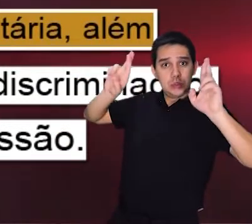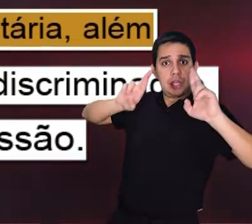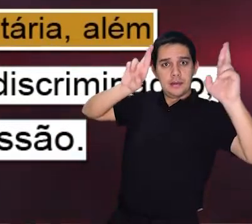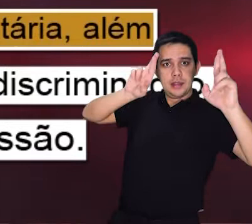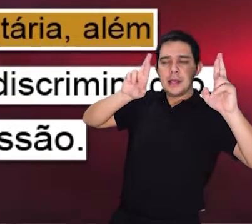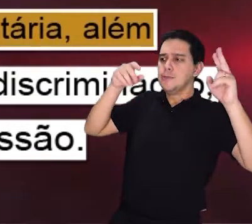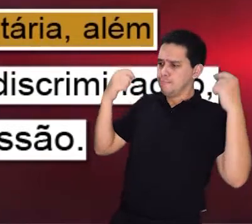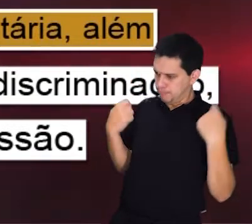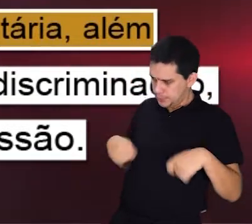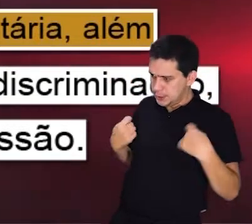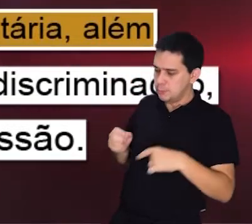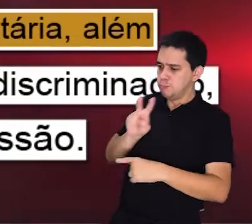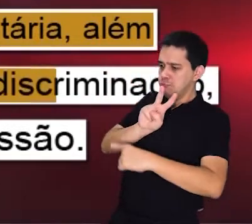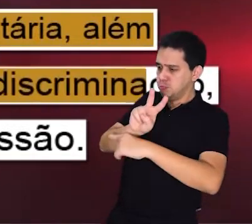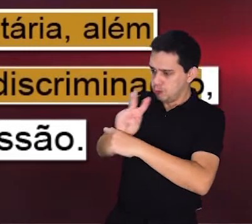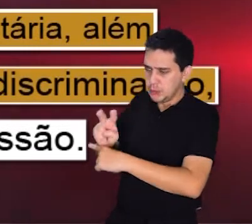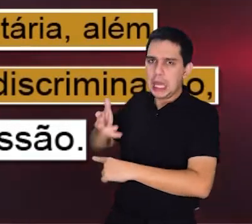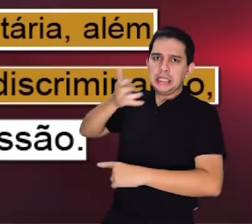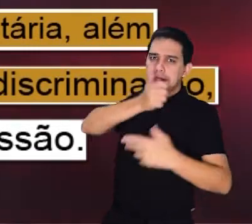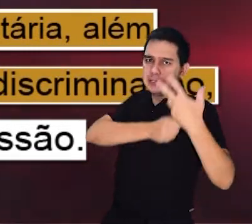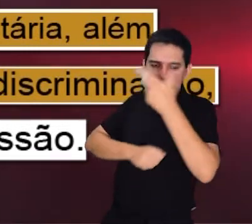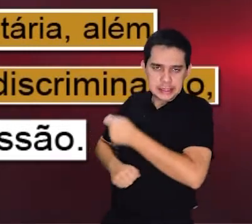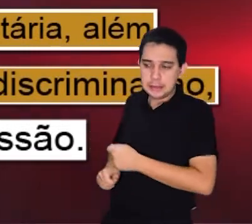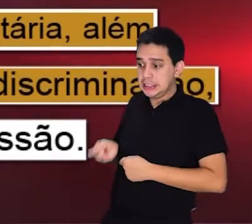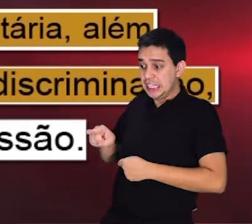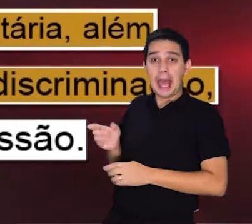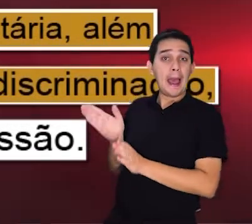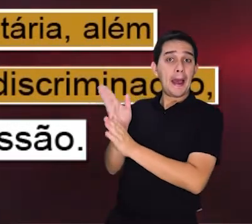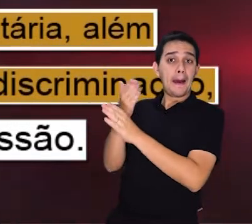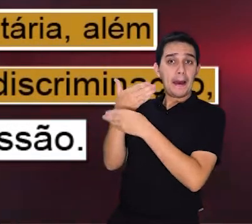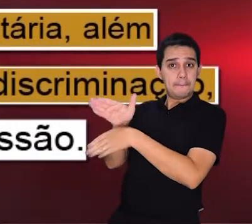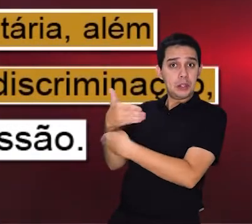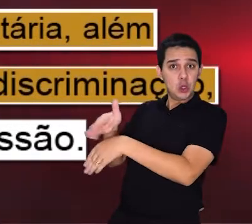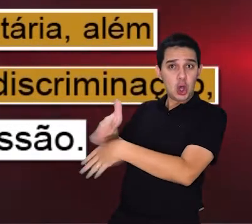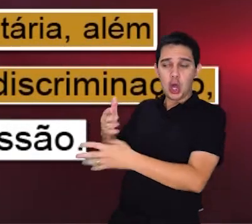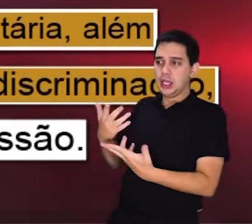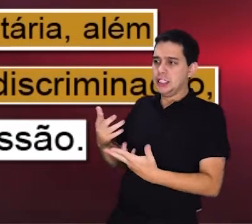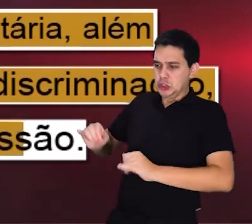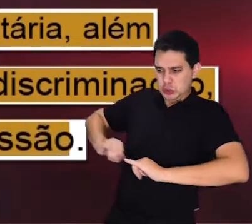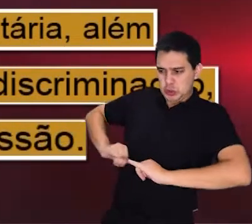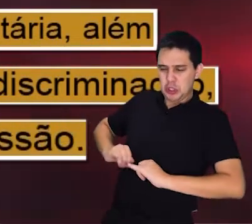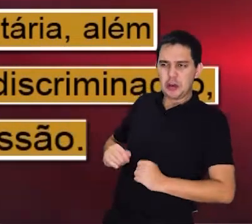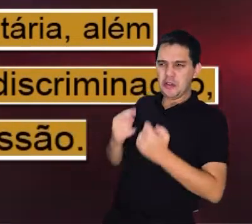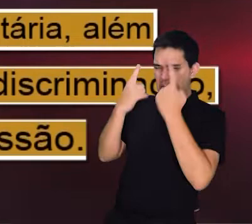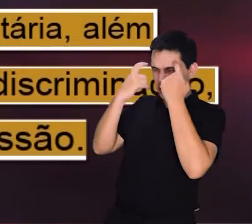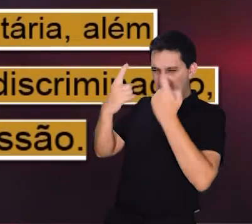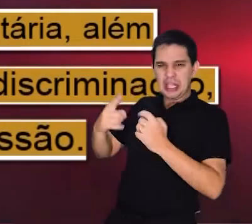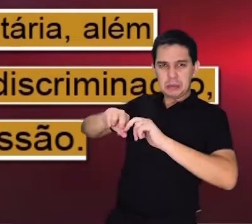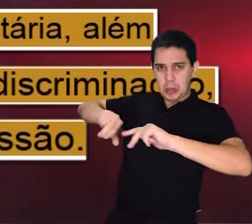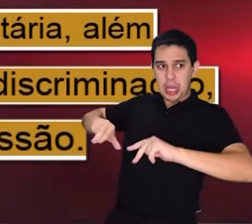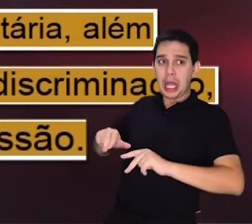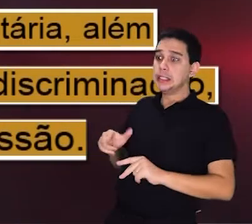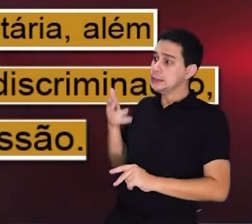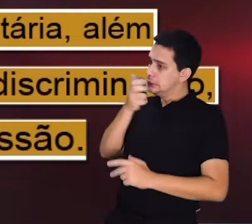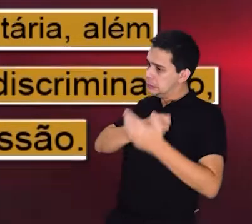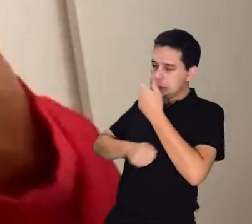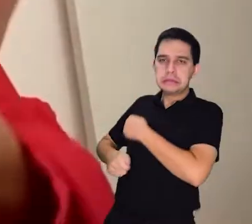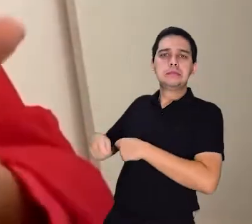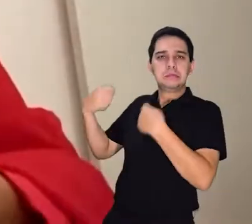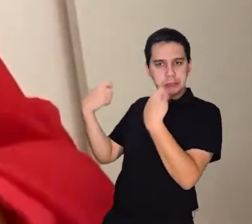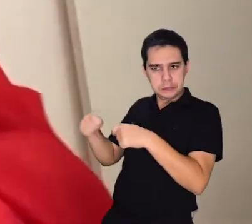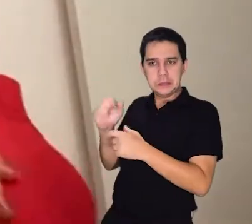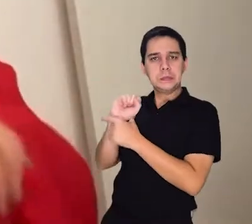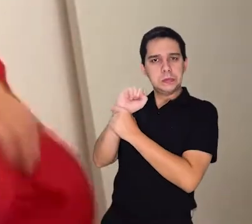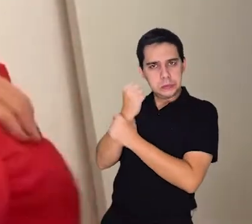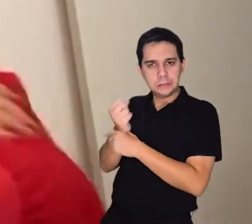os adolescentes a salvo de toda forma de negligência, discriminação, exploração, violência, crueldade e opressão. Né? Então,